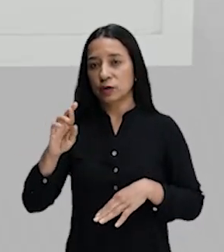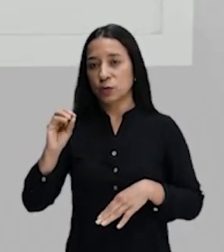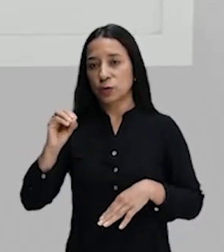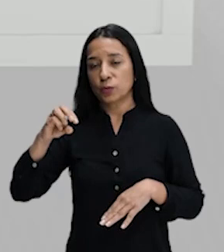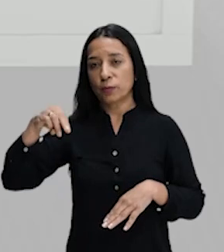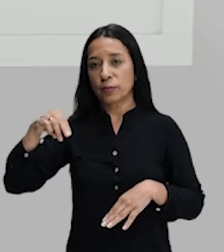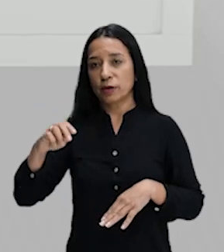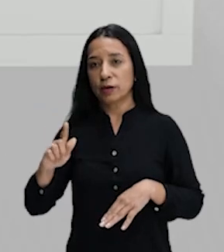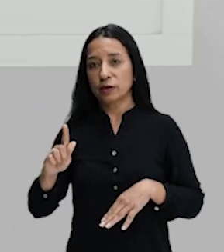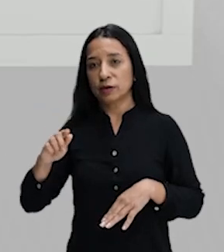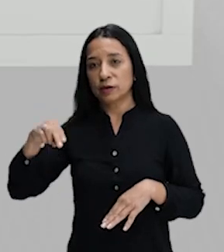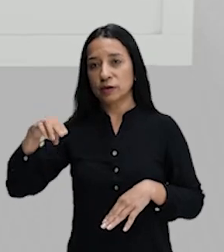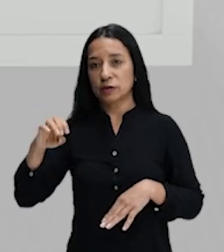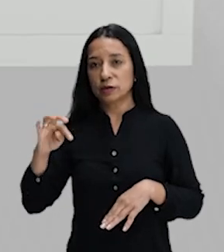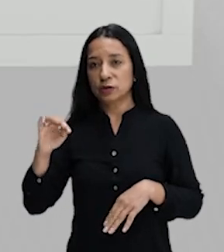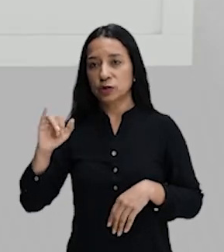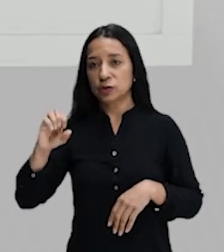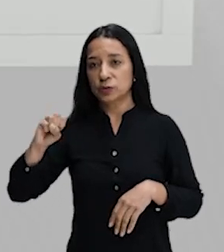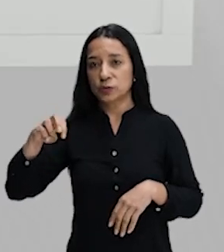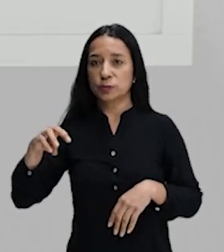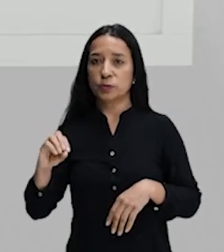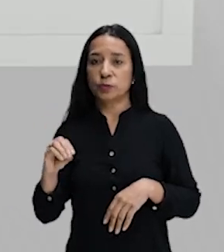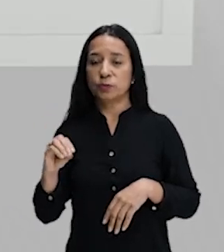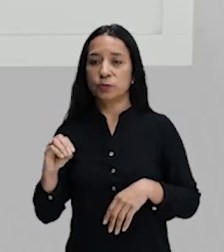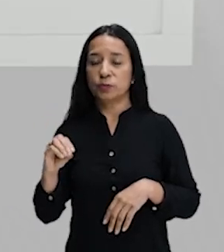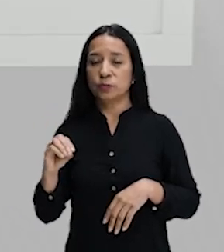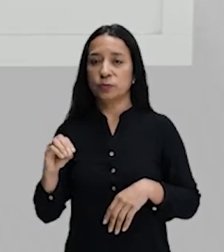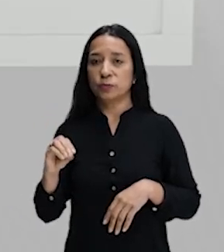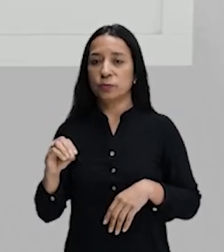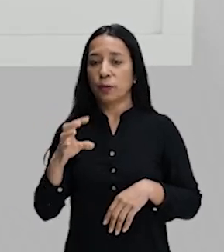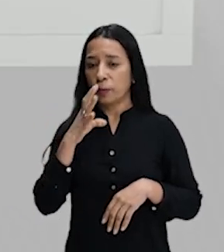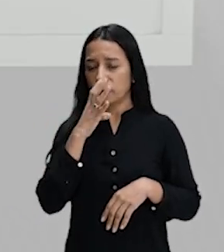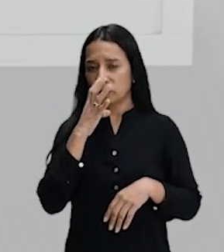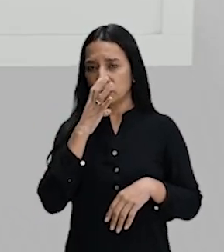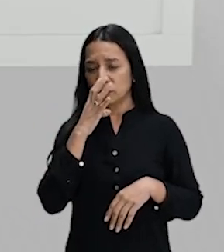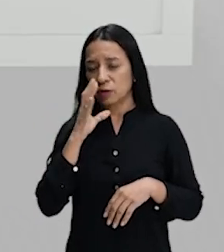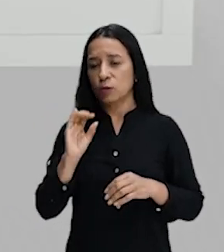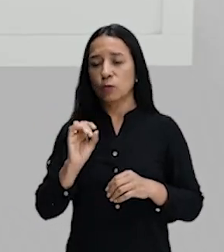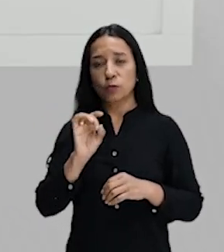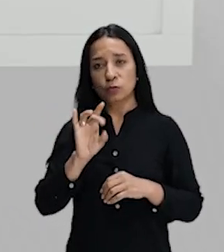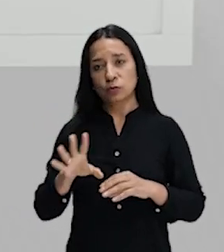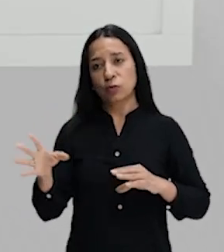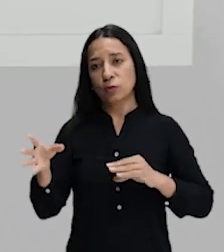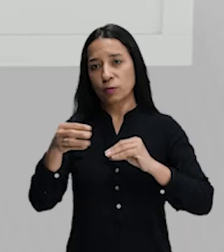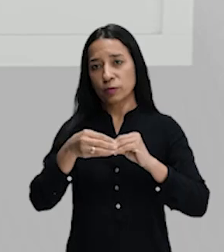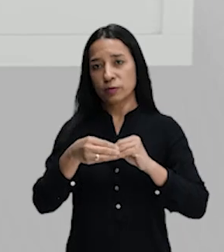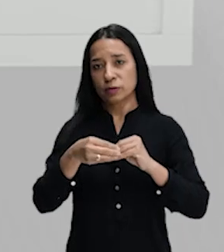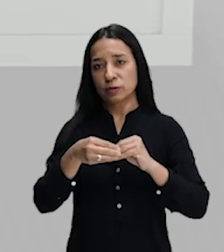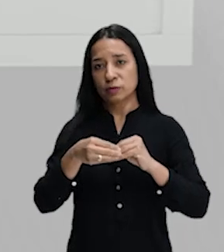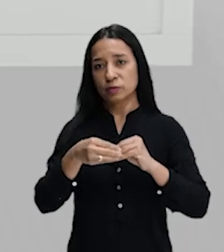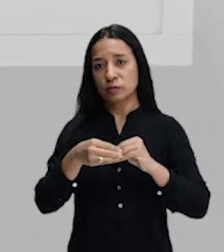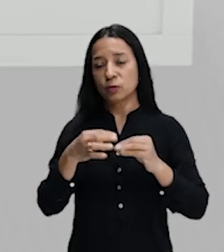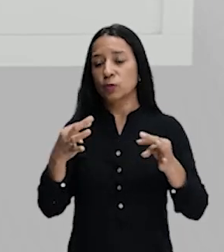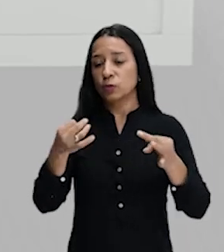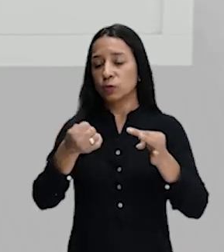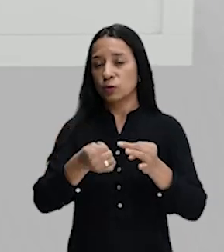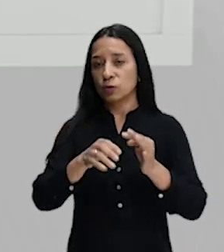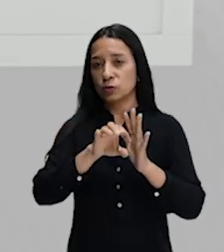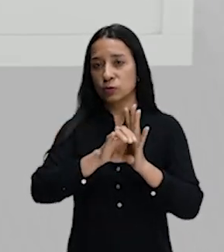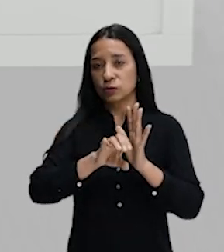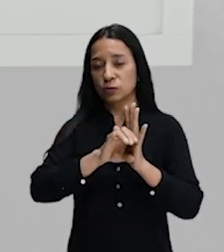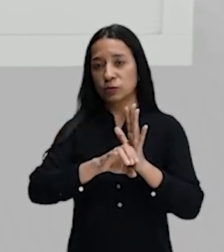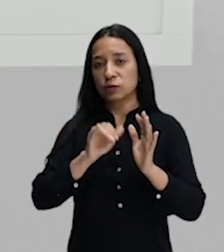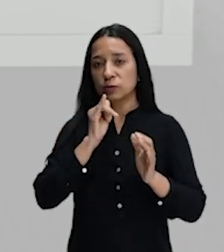ok? Então ficar ligado aí, né? Que estamos só complementando. Muitos daqueles conceitos da parte de eletricidade nós